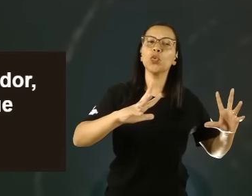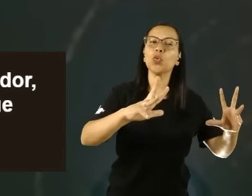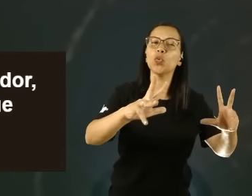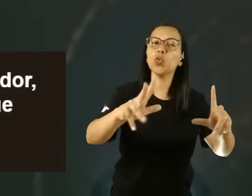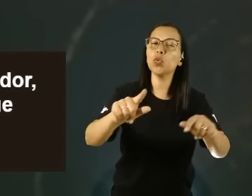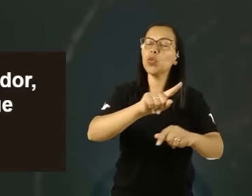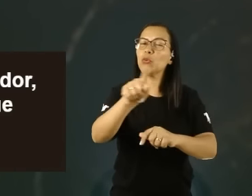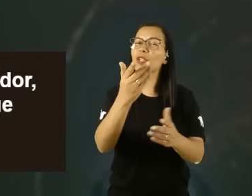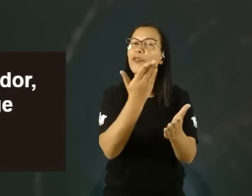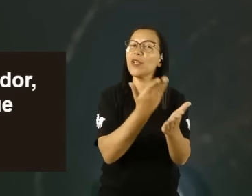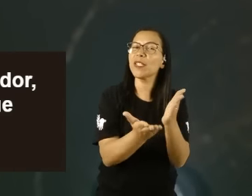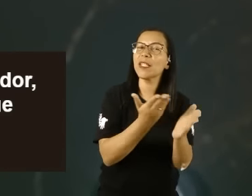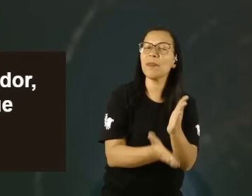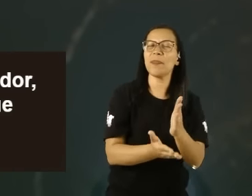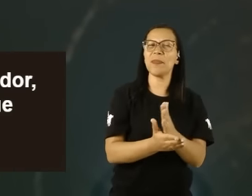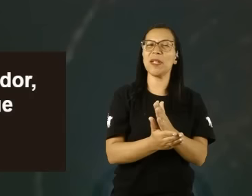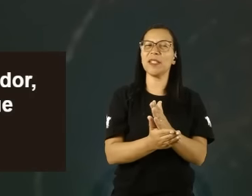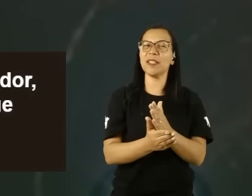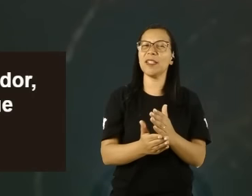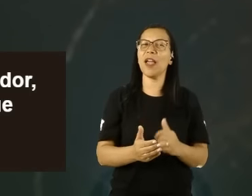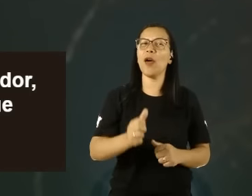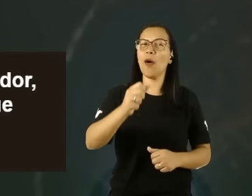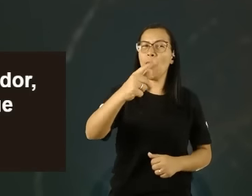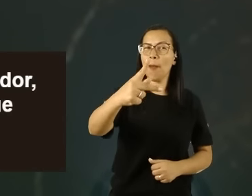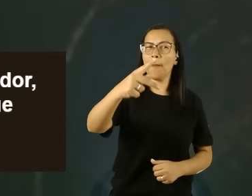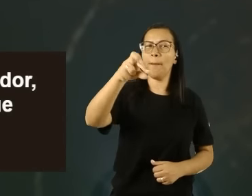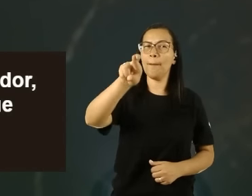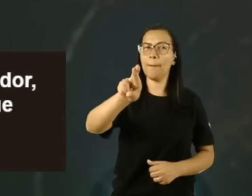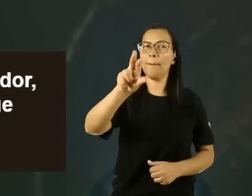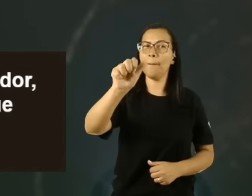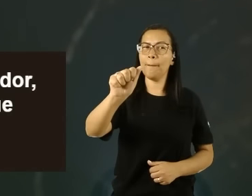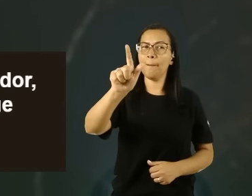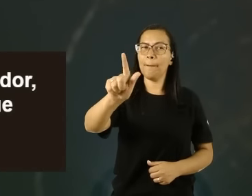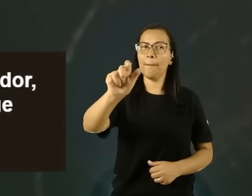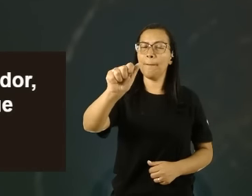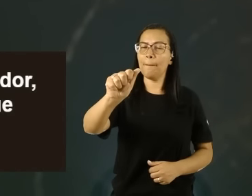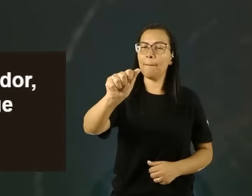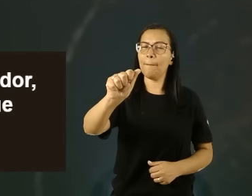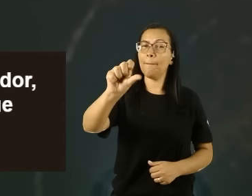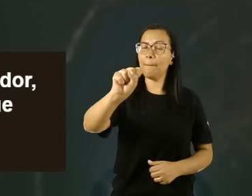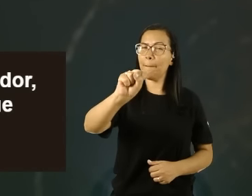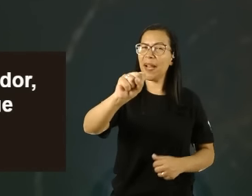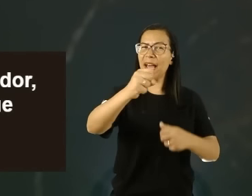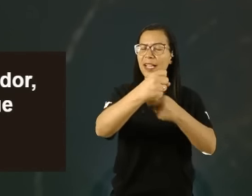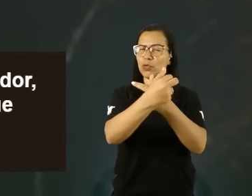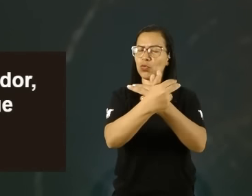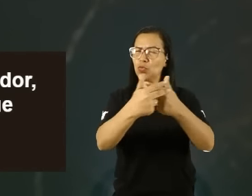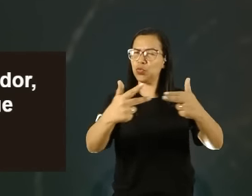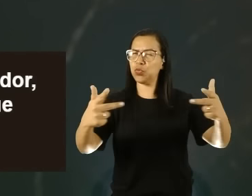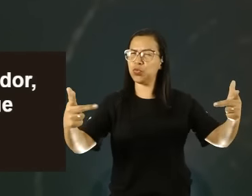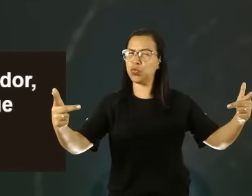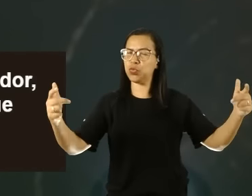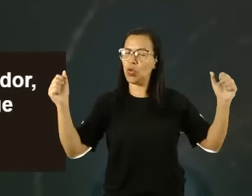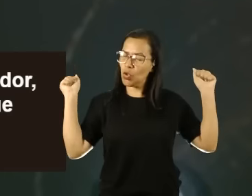o meu grande exército que enviei contra vocês. Escuta aqui, eu estou pregando para gente que está lutando, dizendo, pastor, eu estou lutando e não tenho visto o crescimento